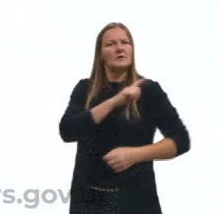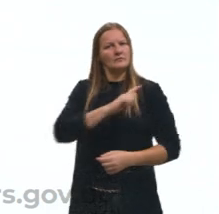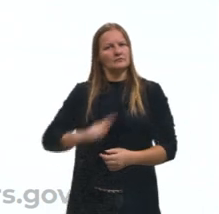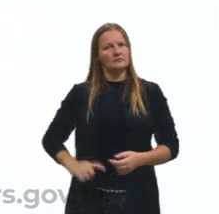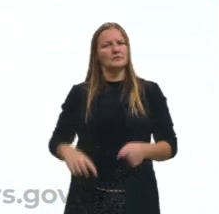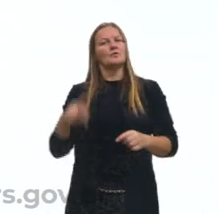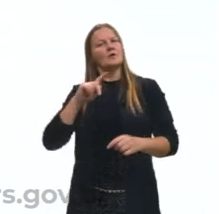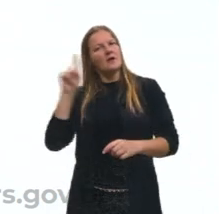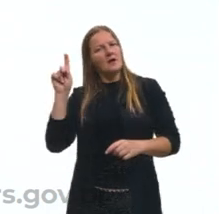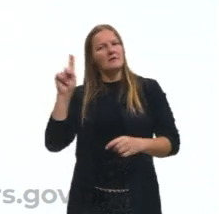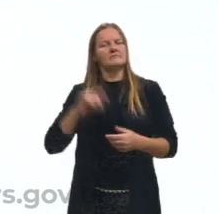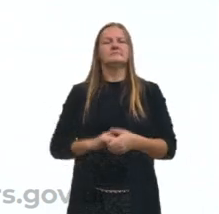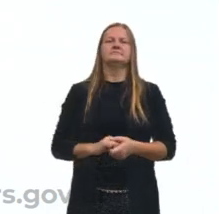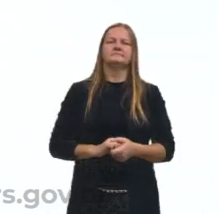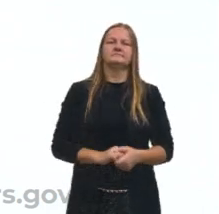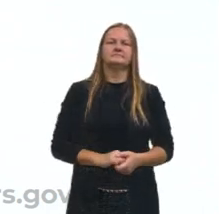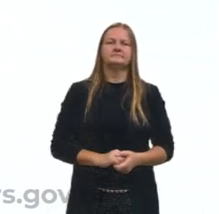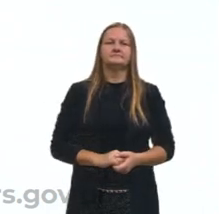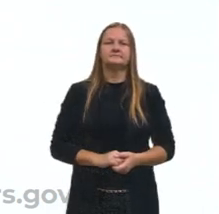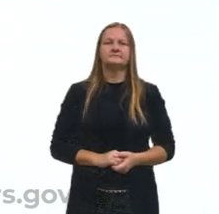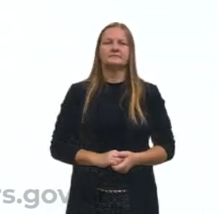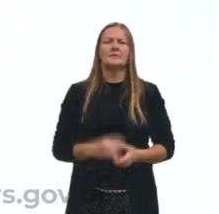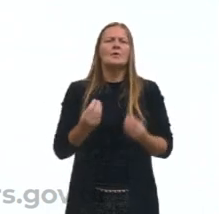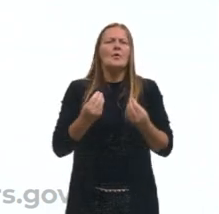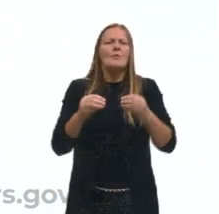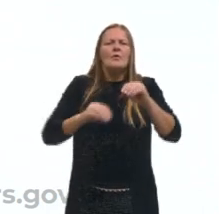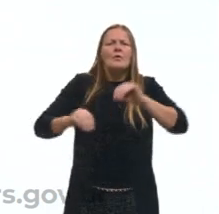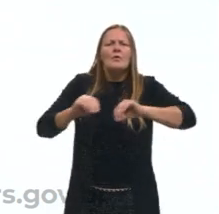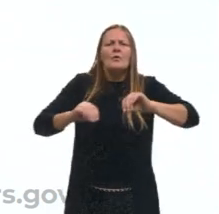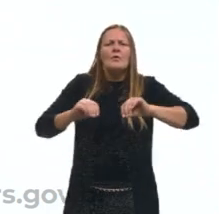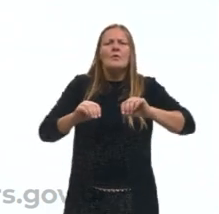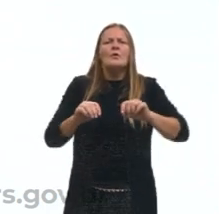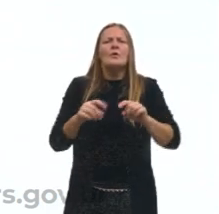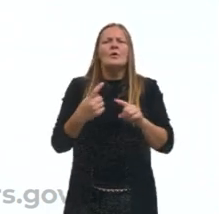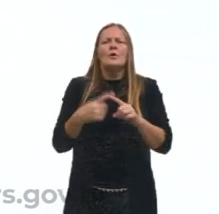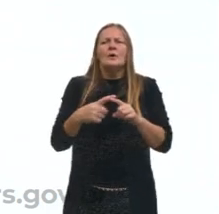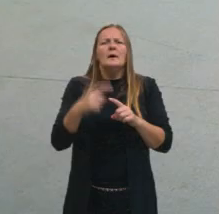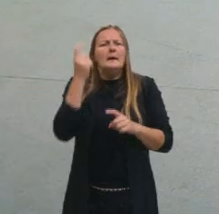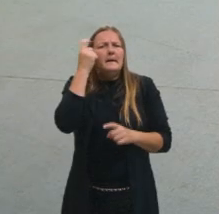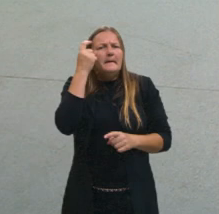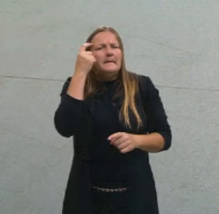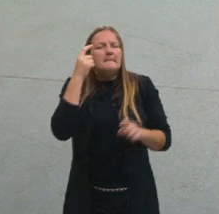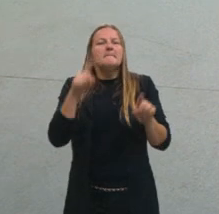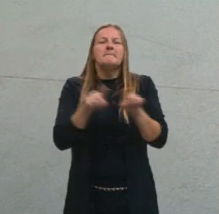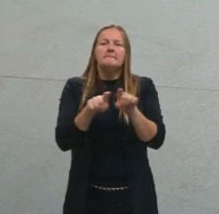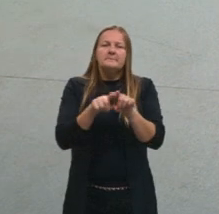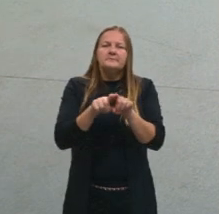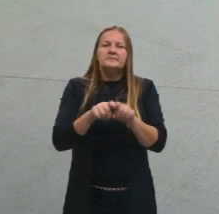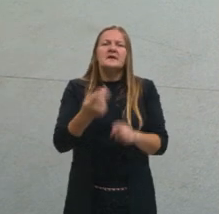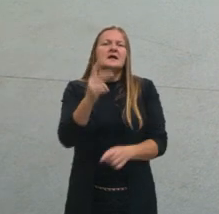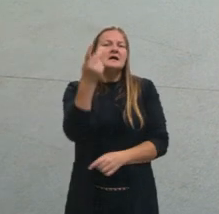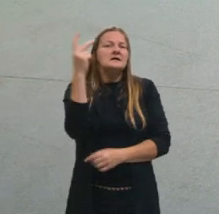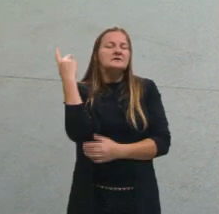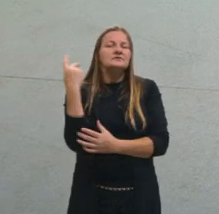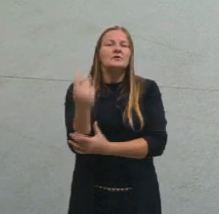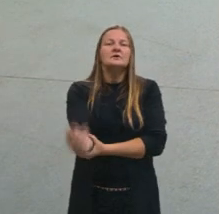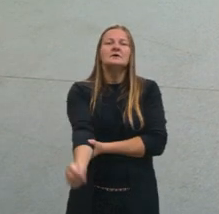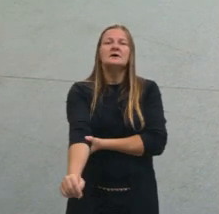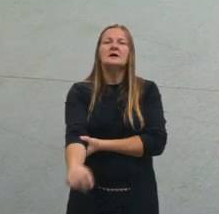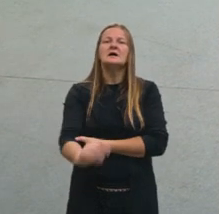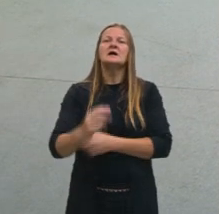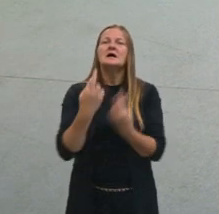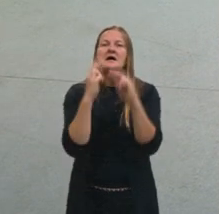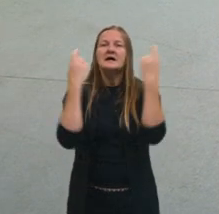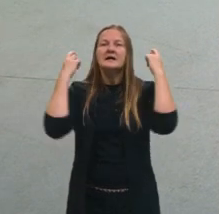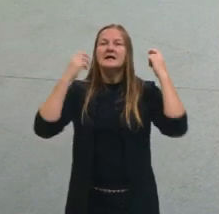para a gente falar da história da ocupação de Atenas é importante a gente pensar também a própria história da Grécia antiga